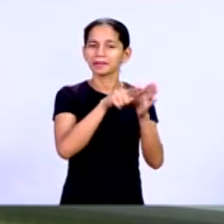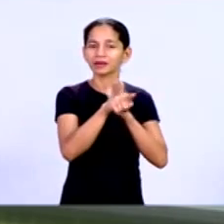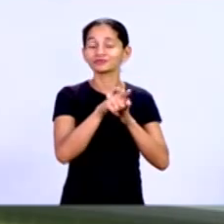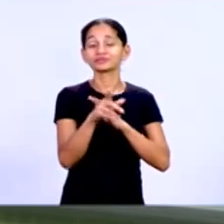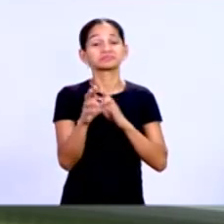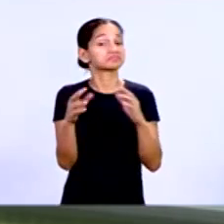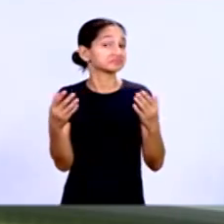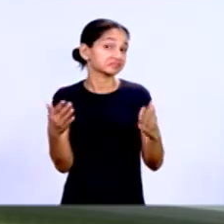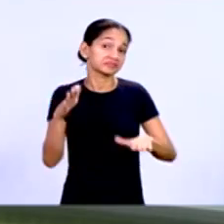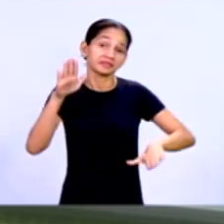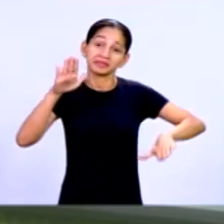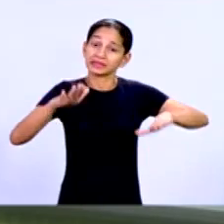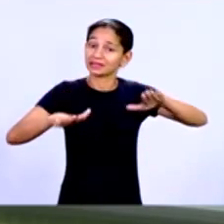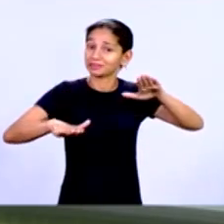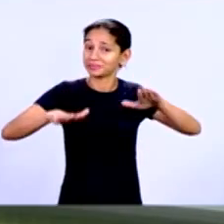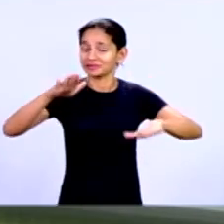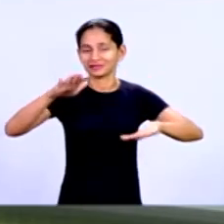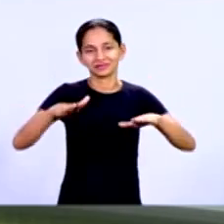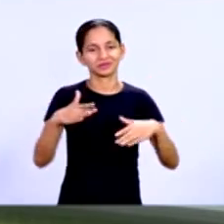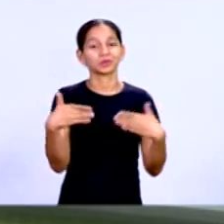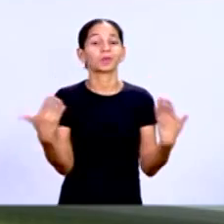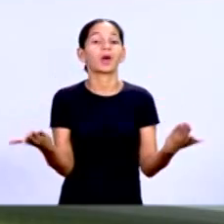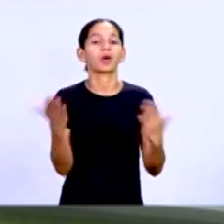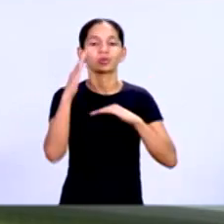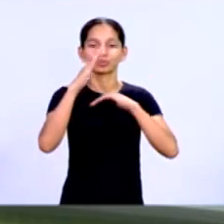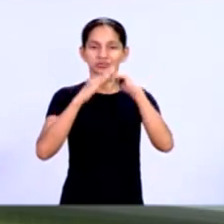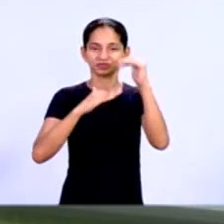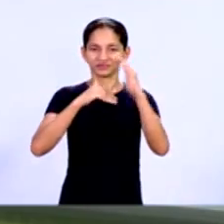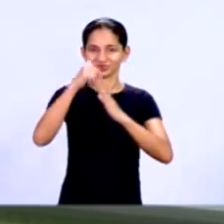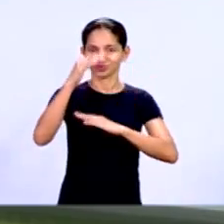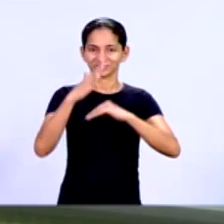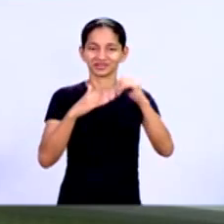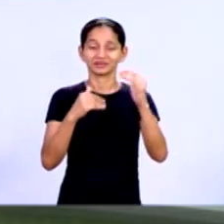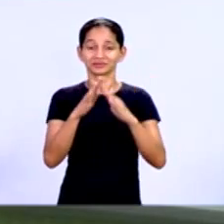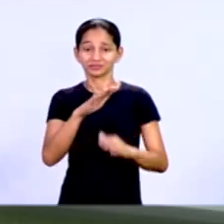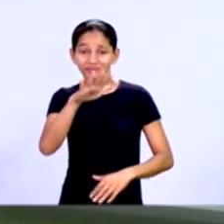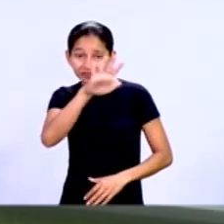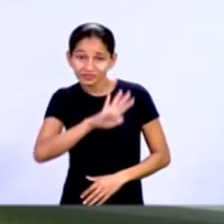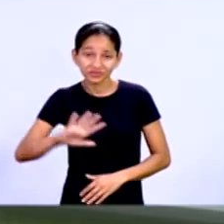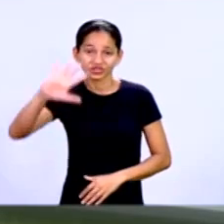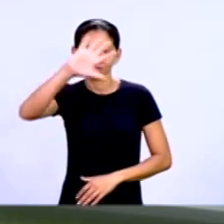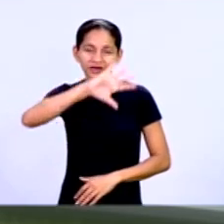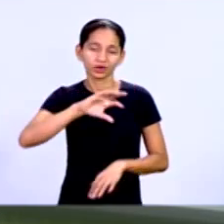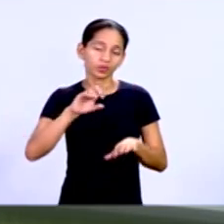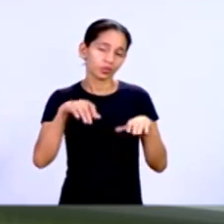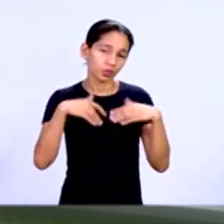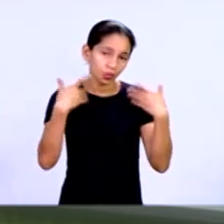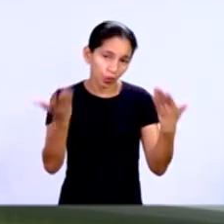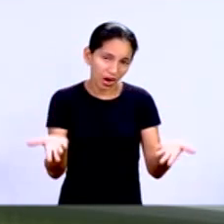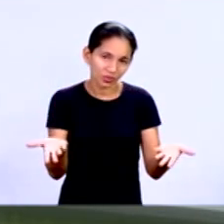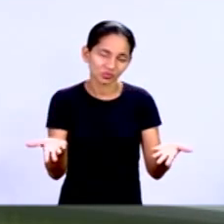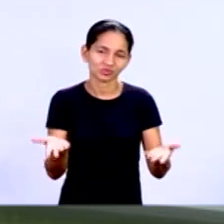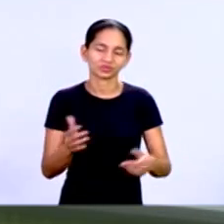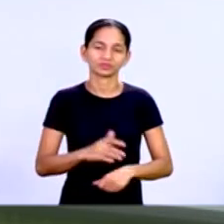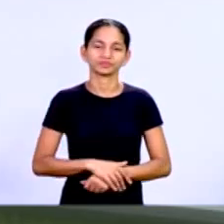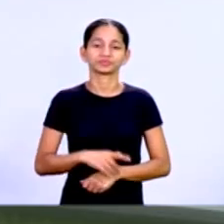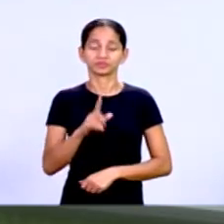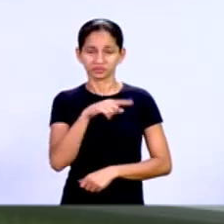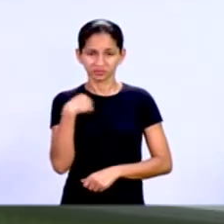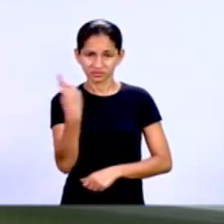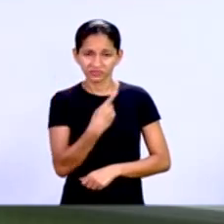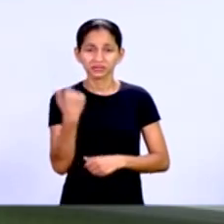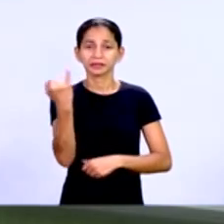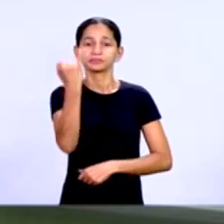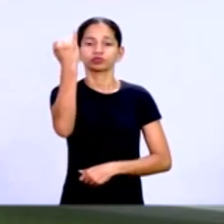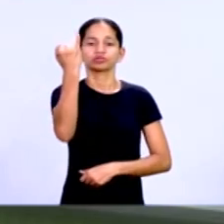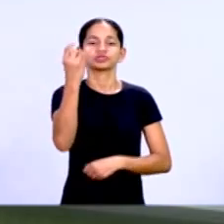mercado, ela depende do ramo que cada um trabalha. Mas a gente pode ver num âmbito geral. Porém, para nós, o que vai focar, o